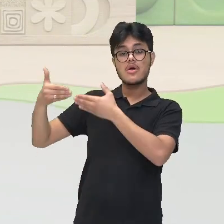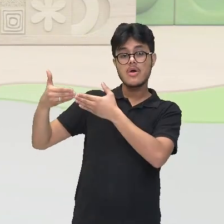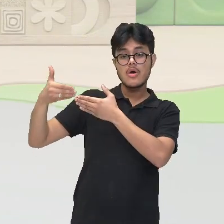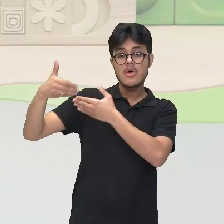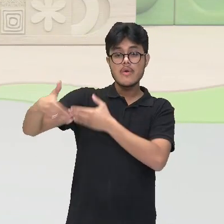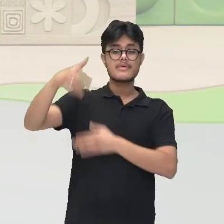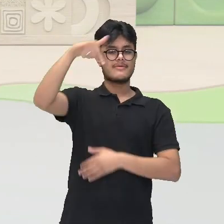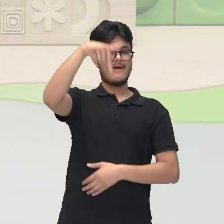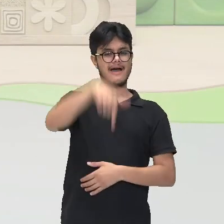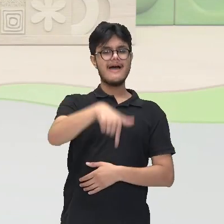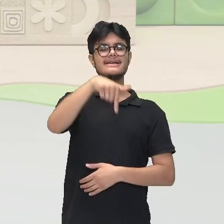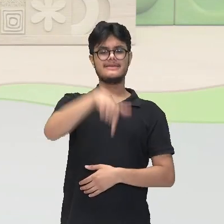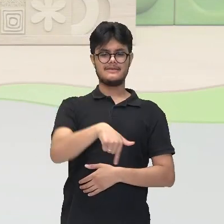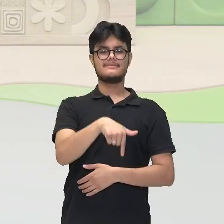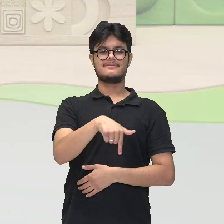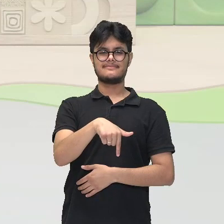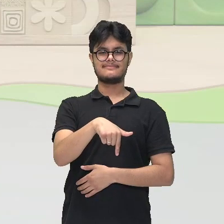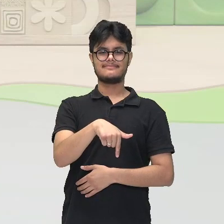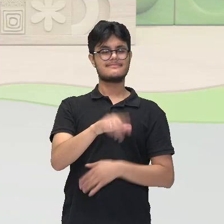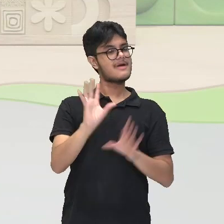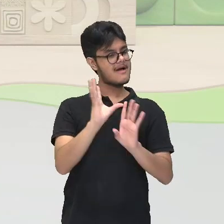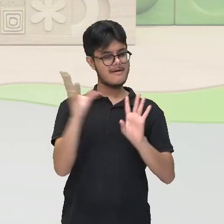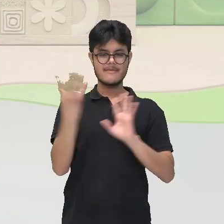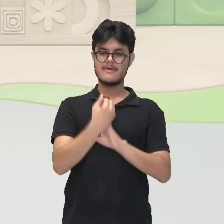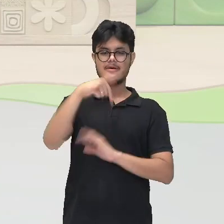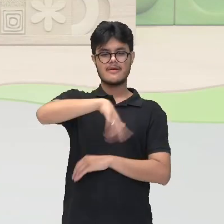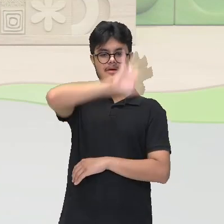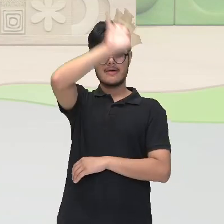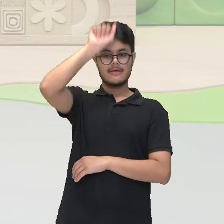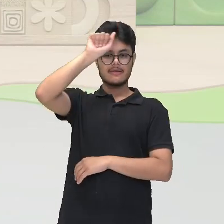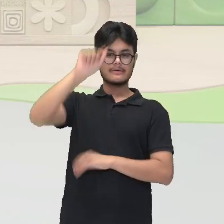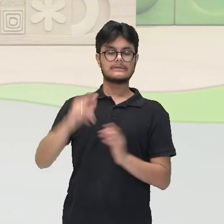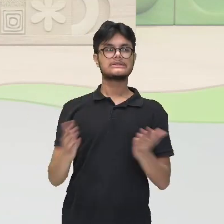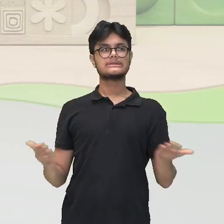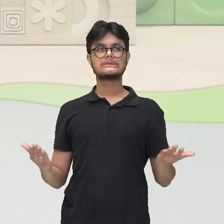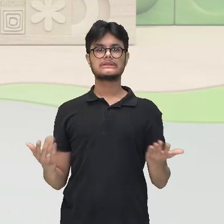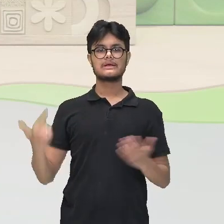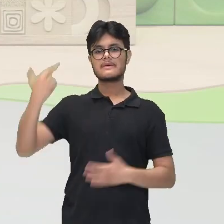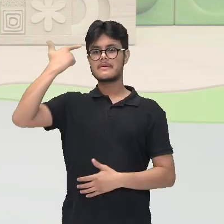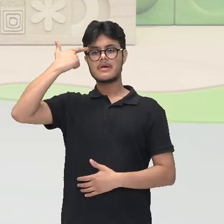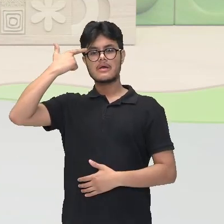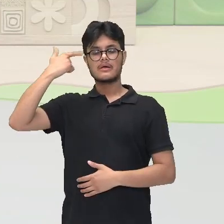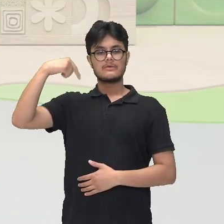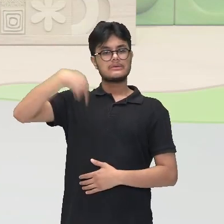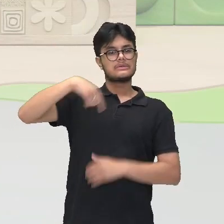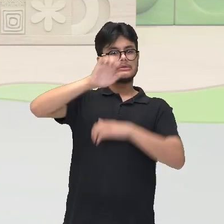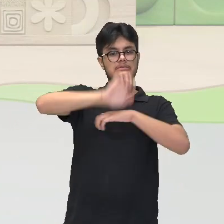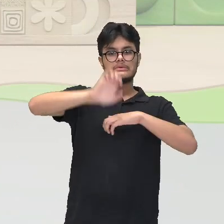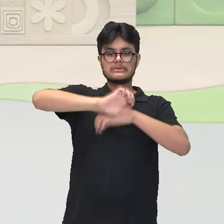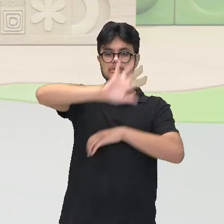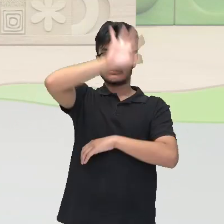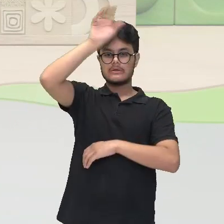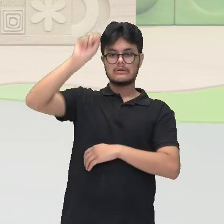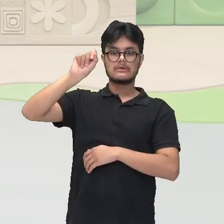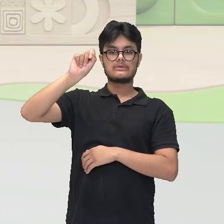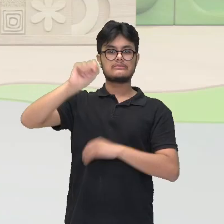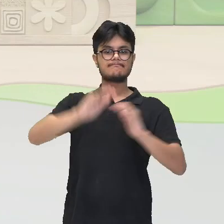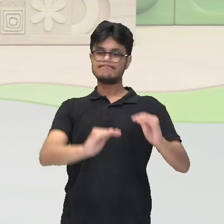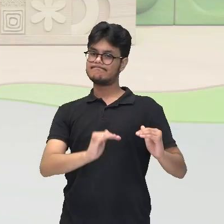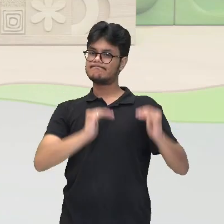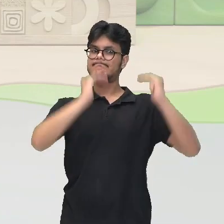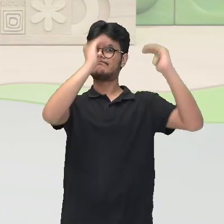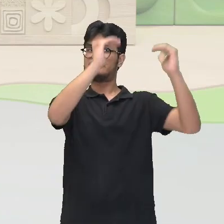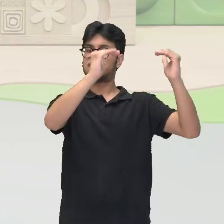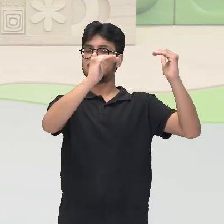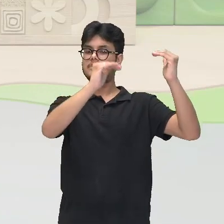do Amazonas. E aí a gente pensa assim, nossa, mas o nosso estado está muito à frente dos outros